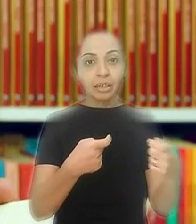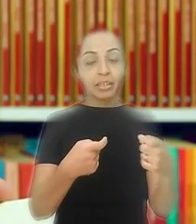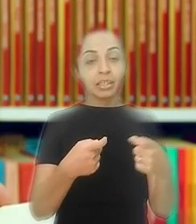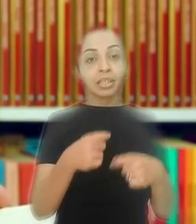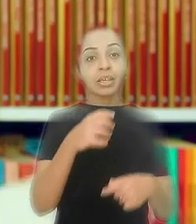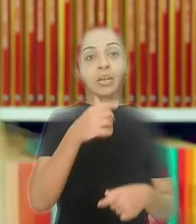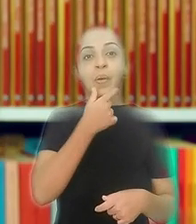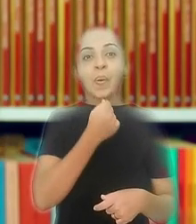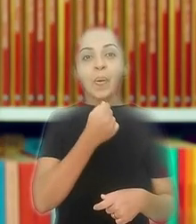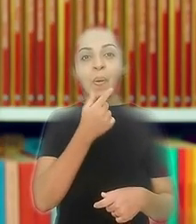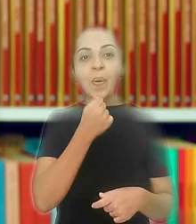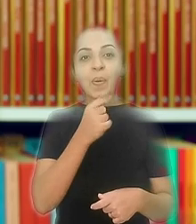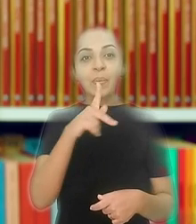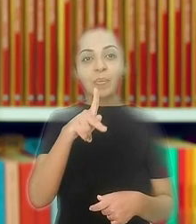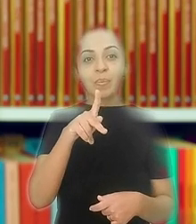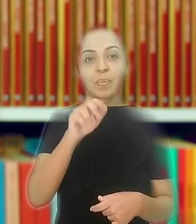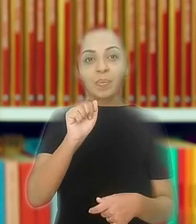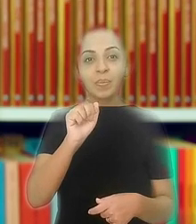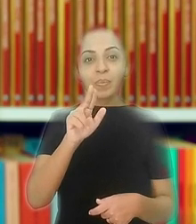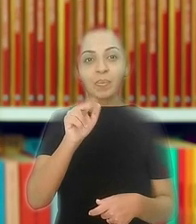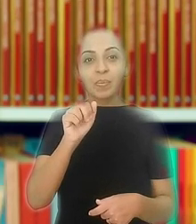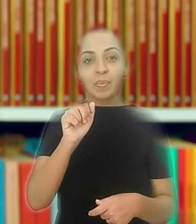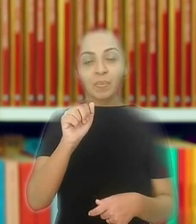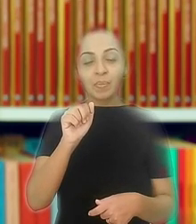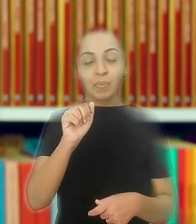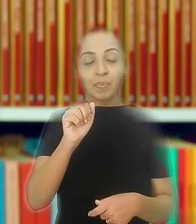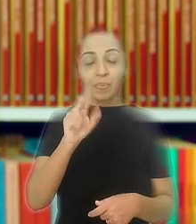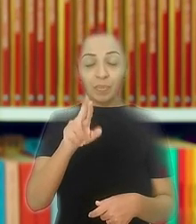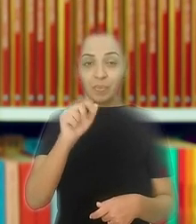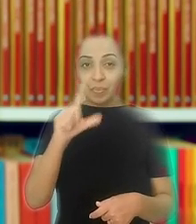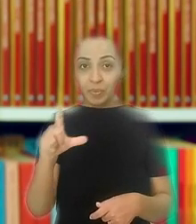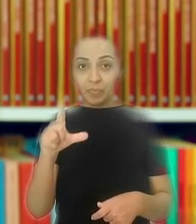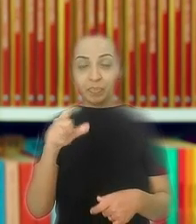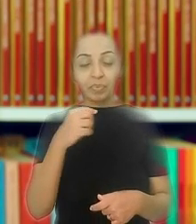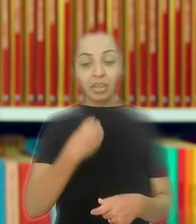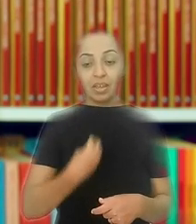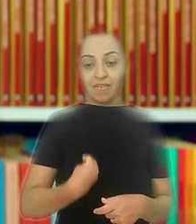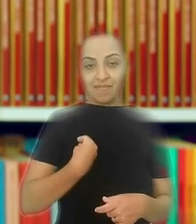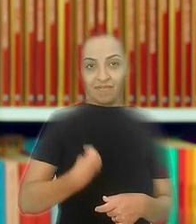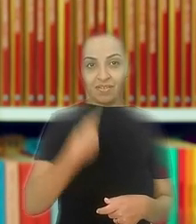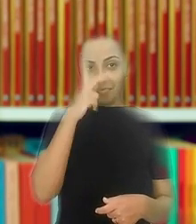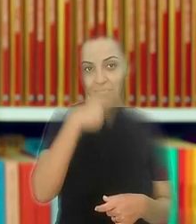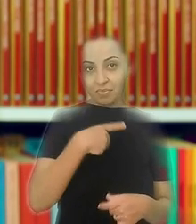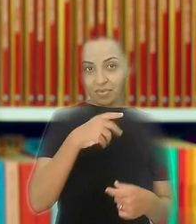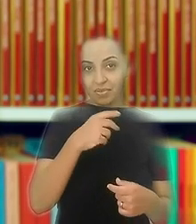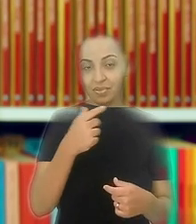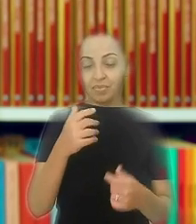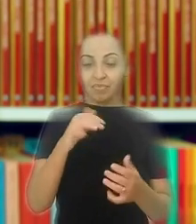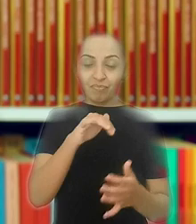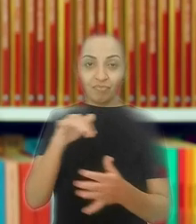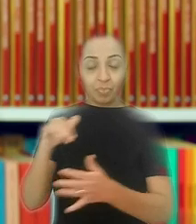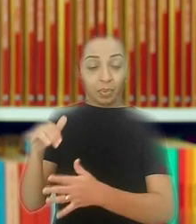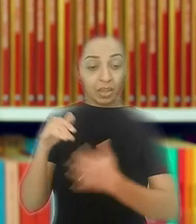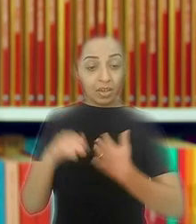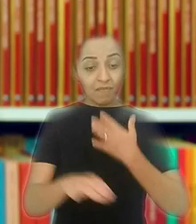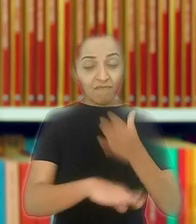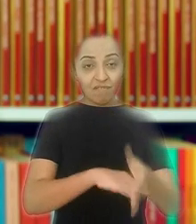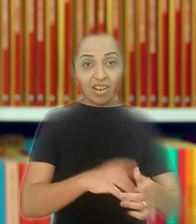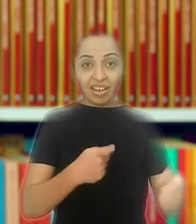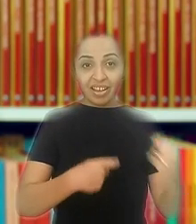contexto da primeira guerra mundial mas os contextos políticos ele ficam em segundo plano e o terror